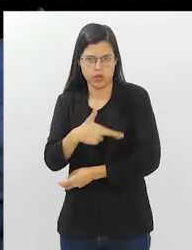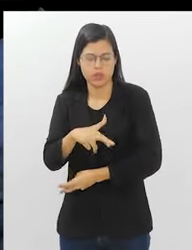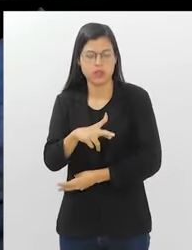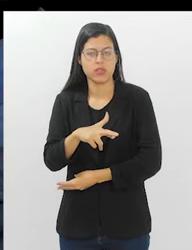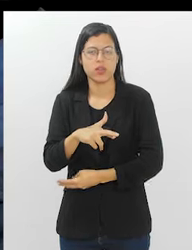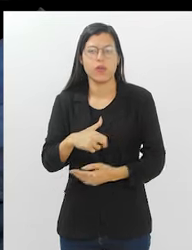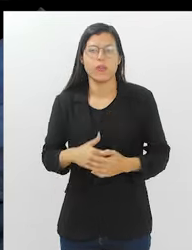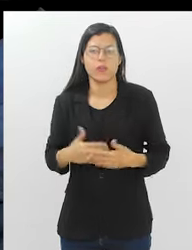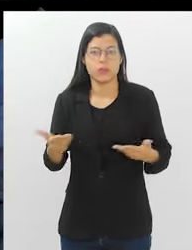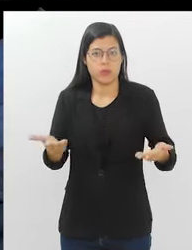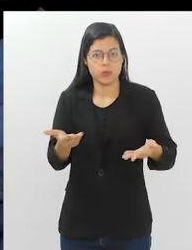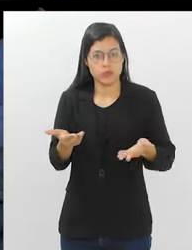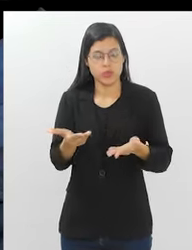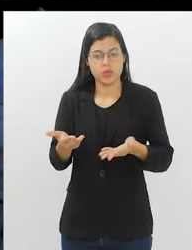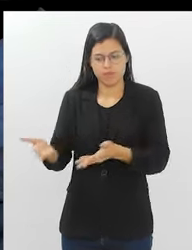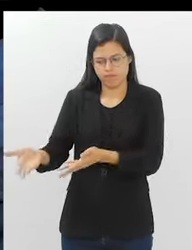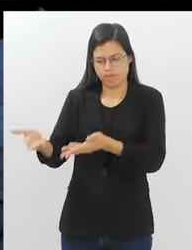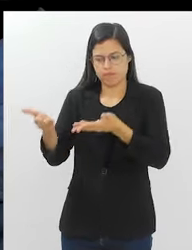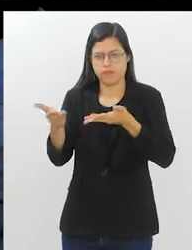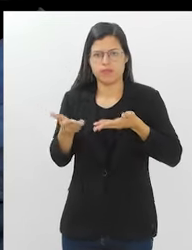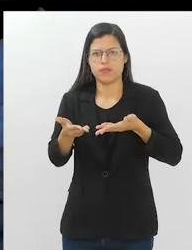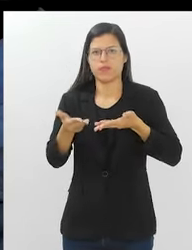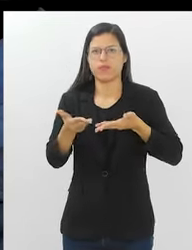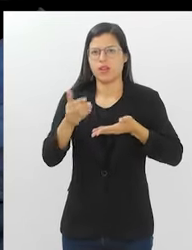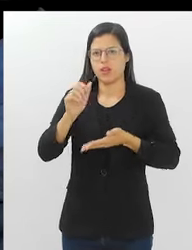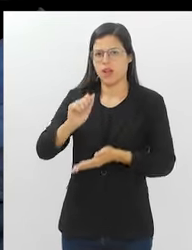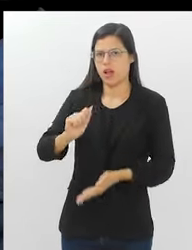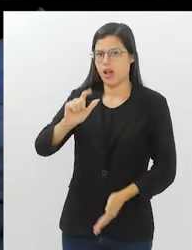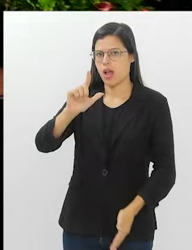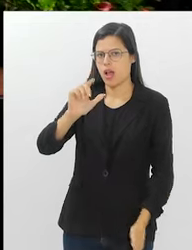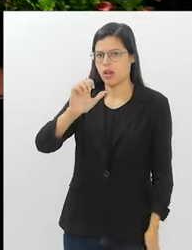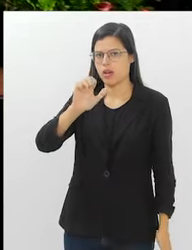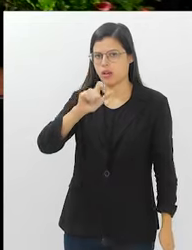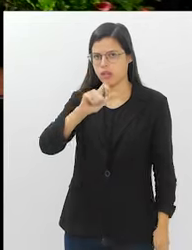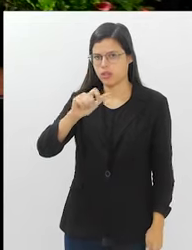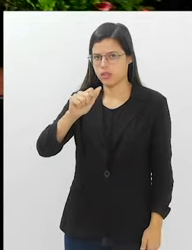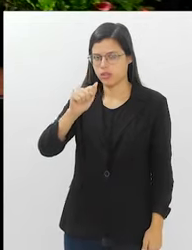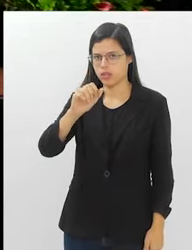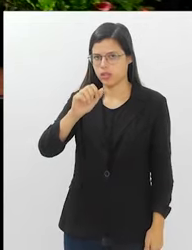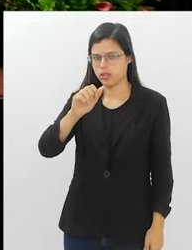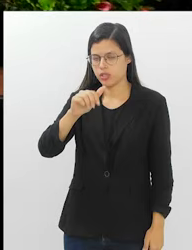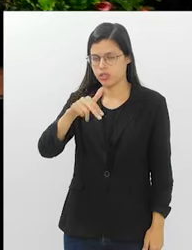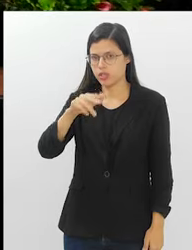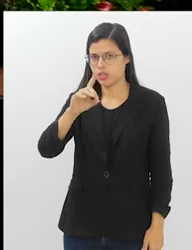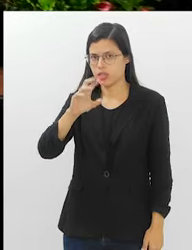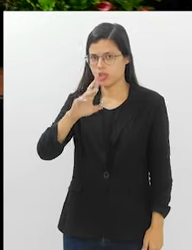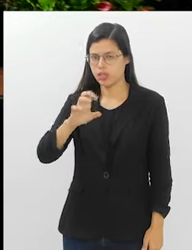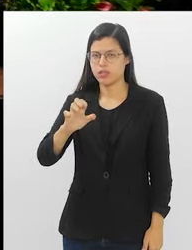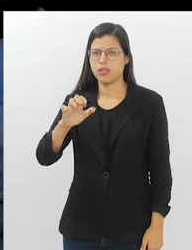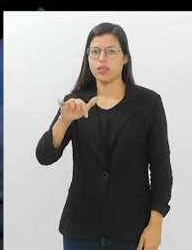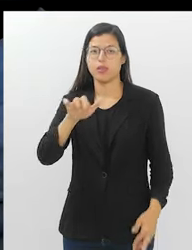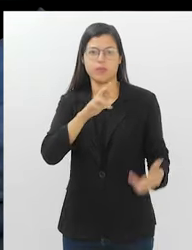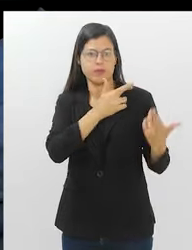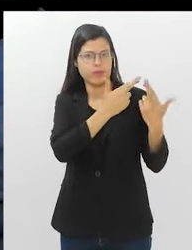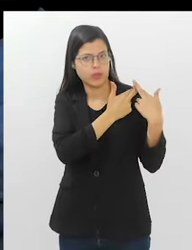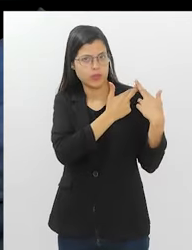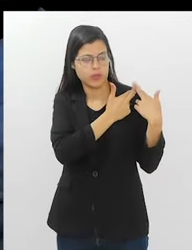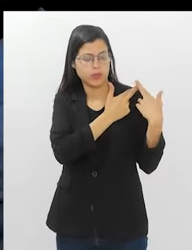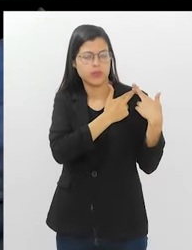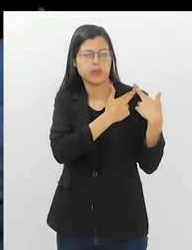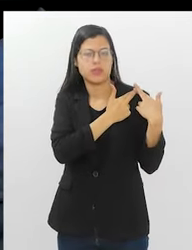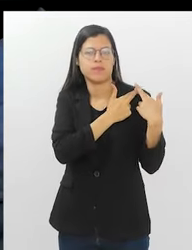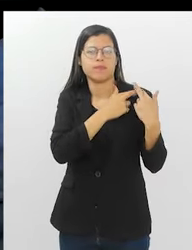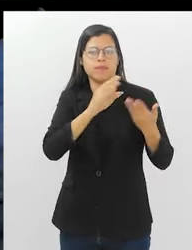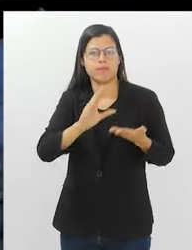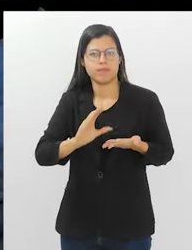E hoje nós estamos recebendo aqui Alexandre, que é responsável, né,